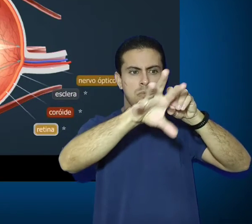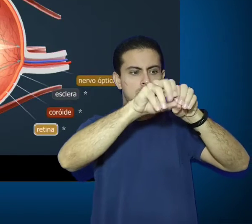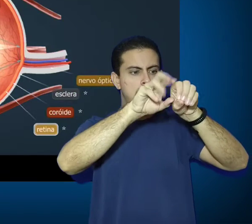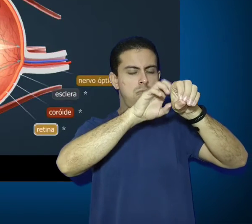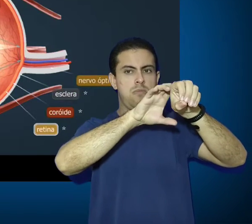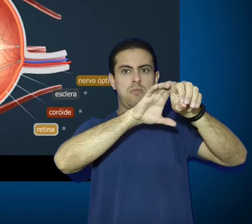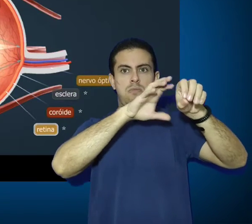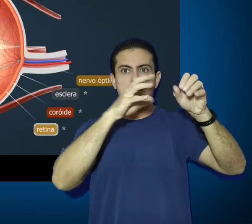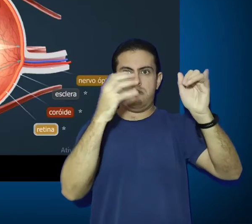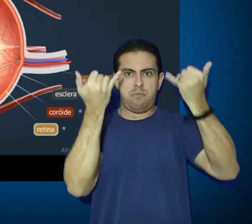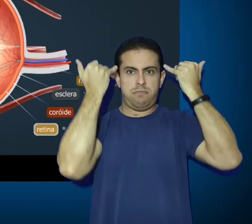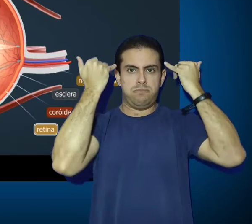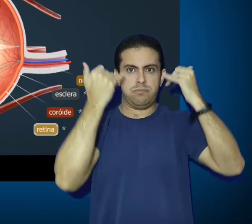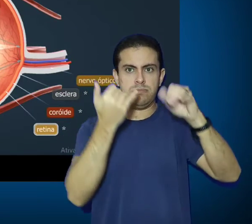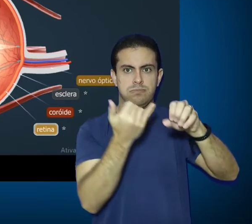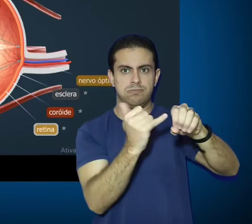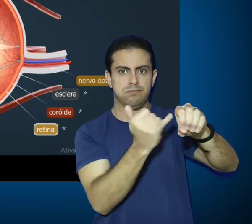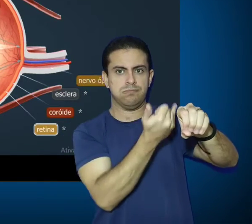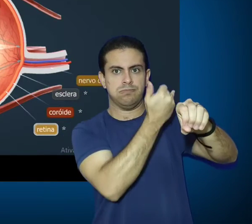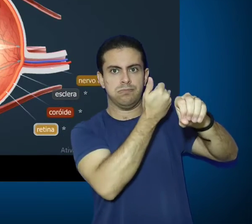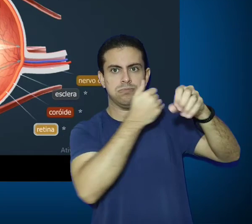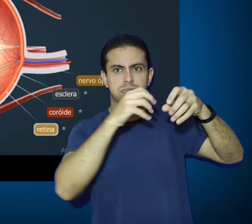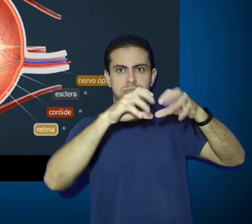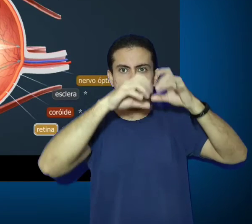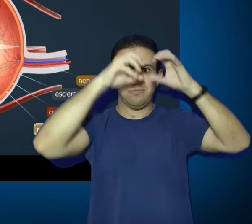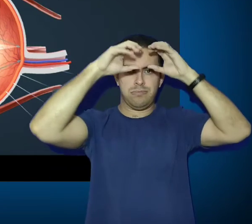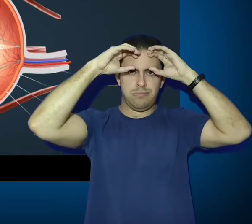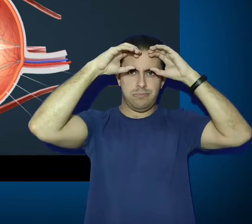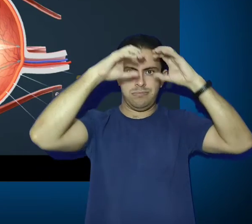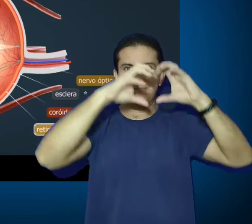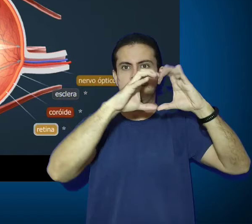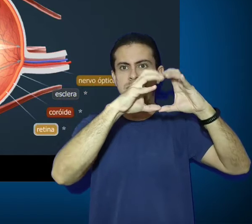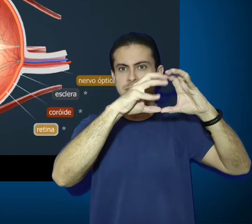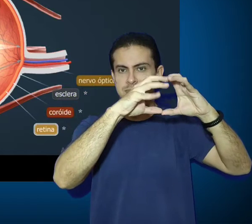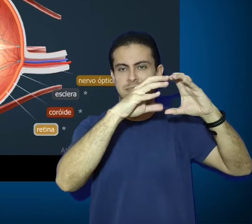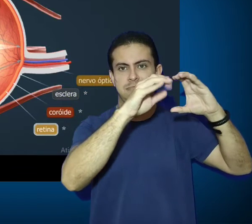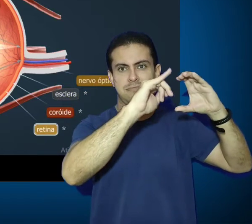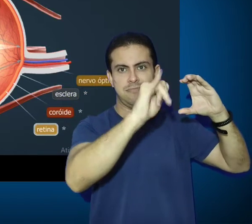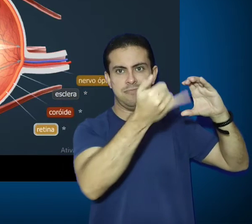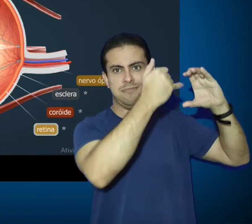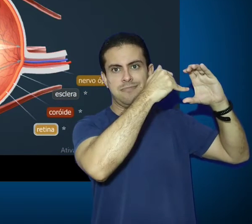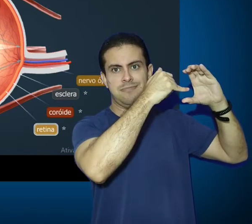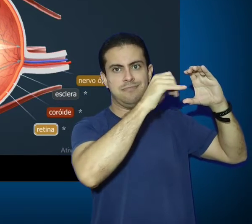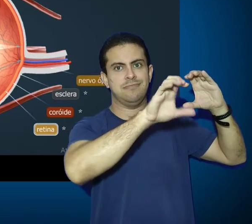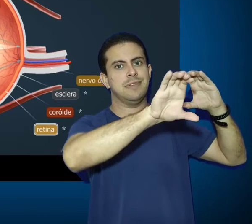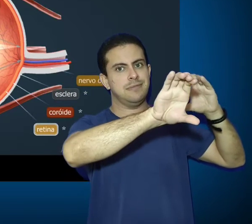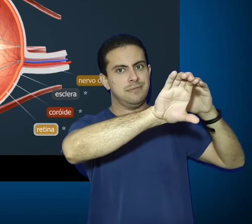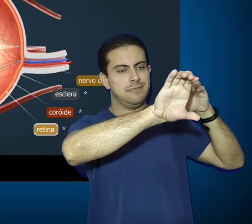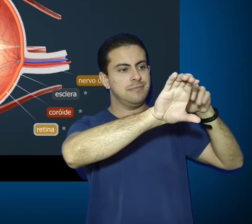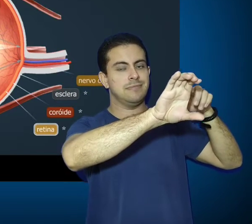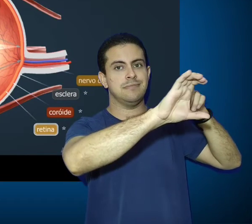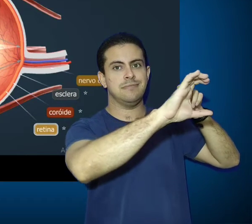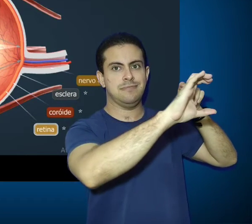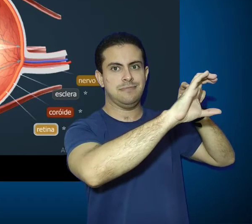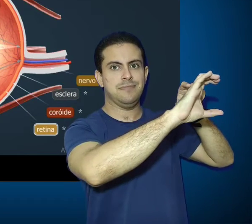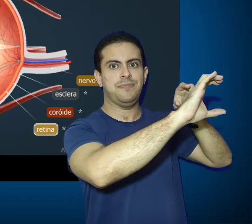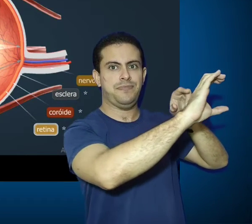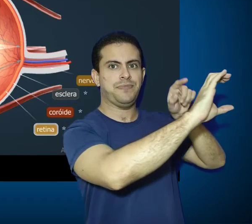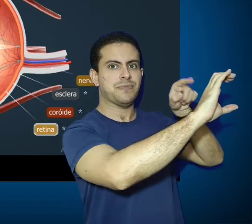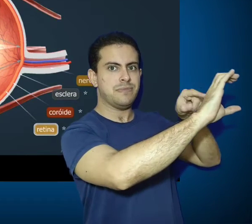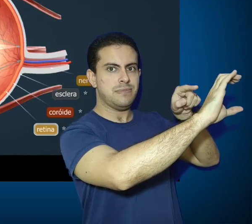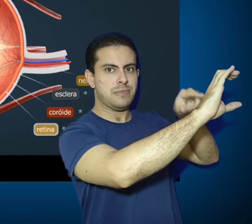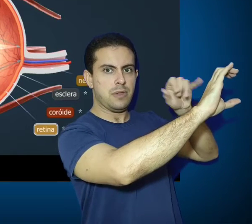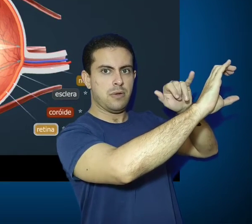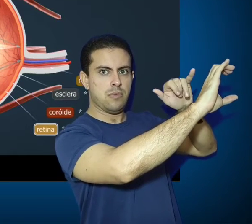óptico, né, que é levada pelo nervo óptico até o cérebro. Então a retina tem essa função de captação e conversão dessas